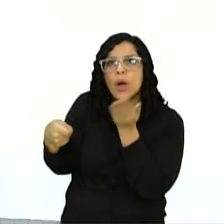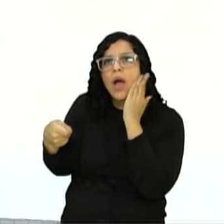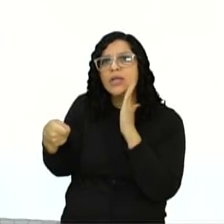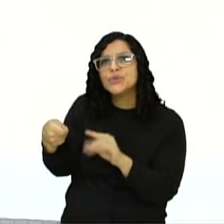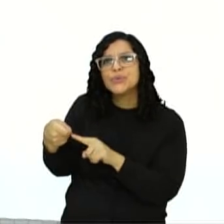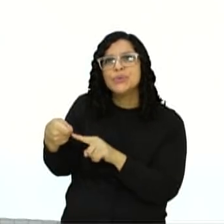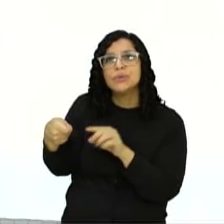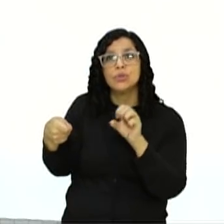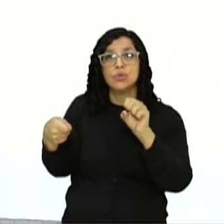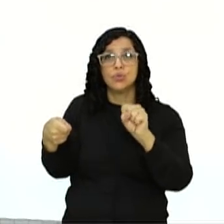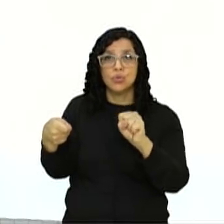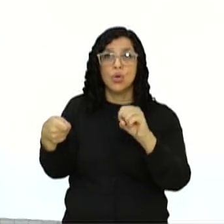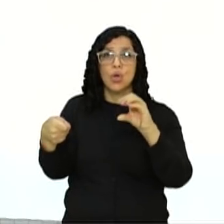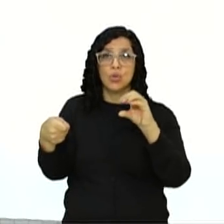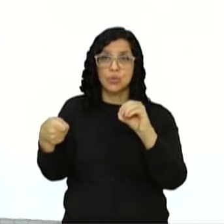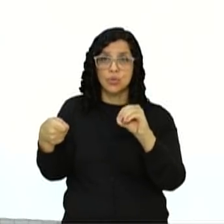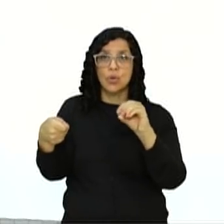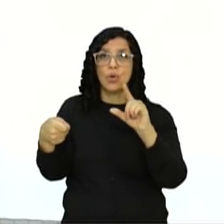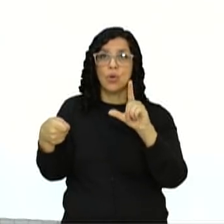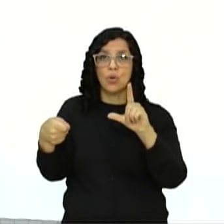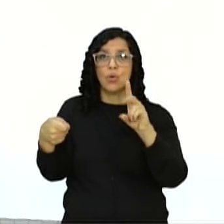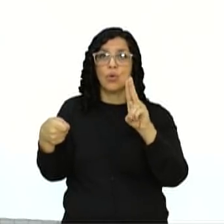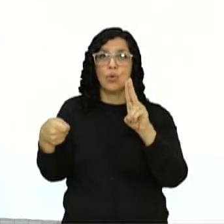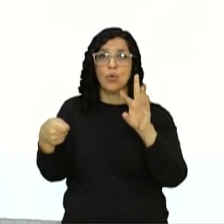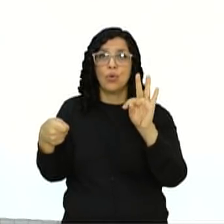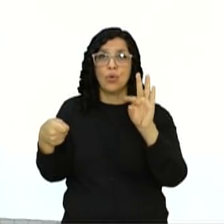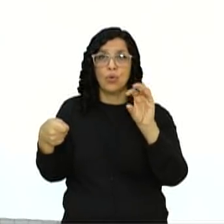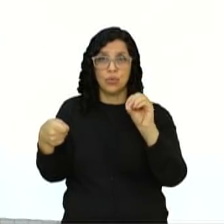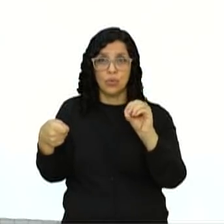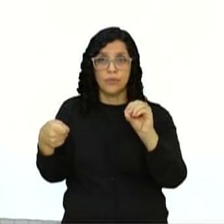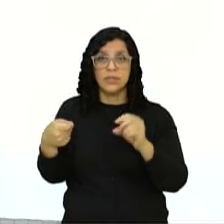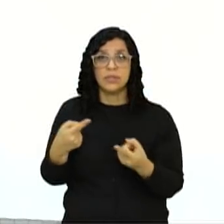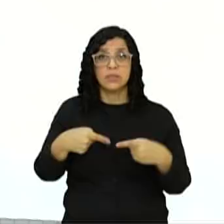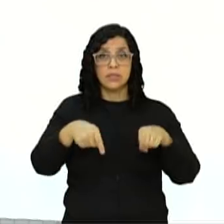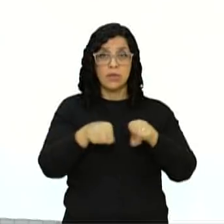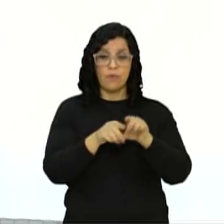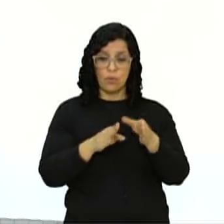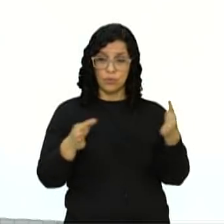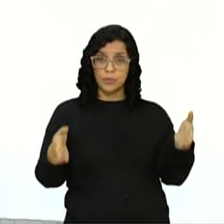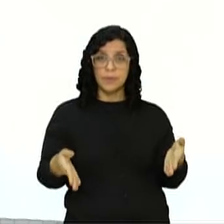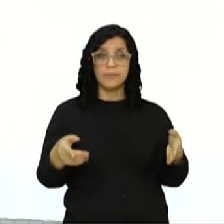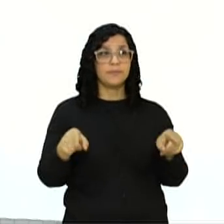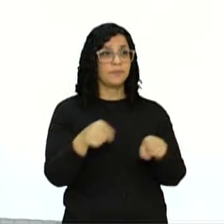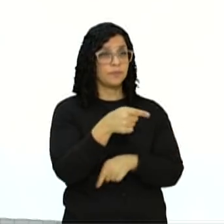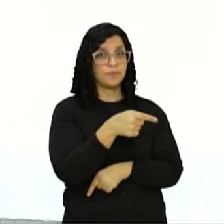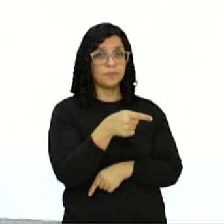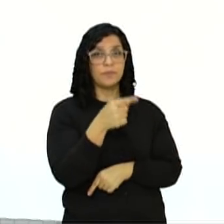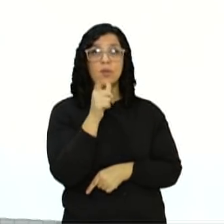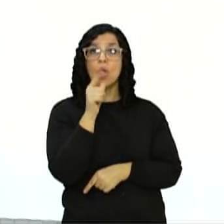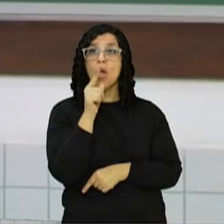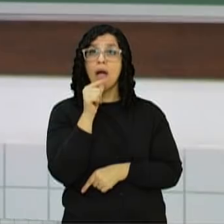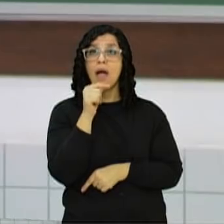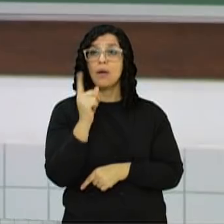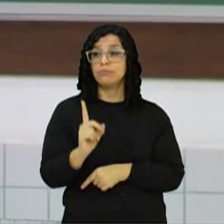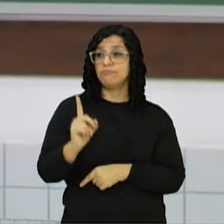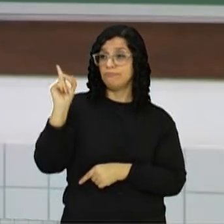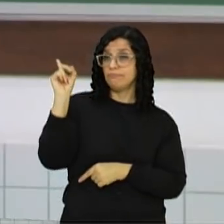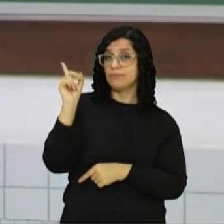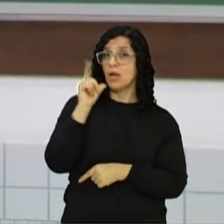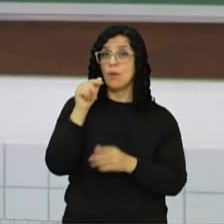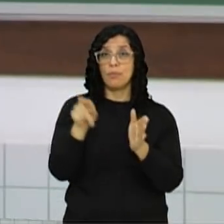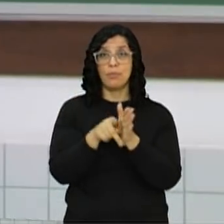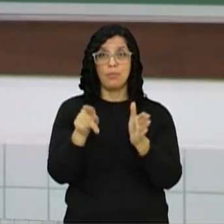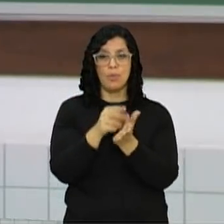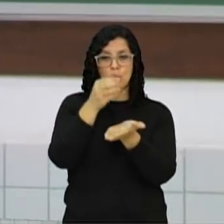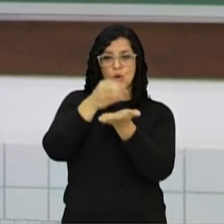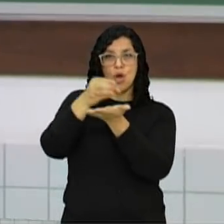meu soluto. Então, se eu voltar aqui para a nossa bancada, a água nos meus copos, no meu